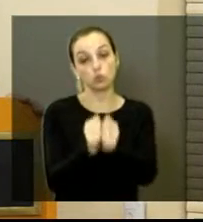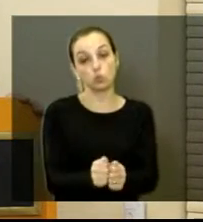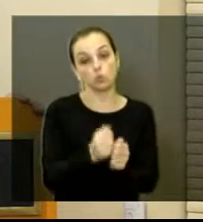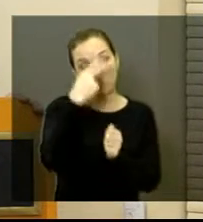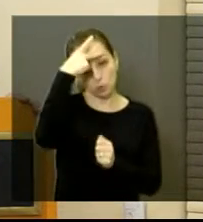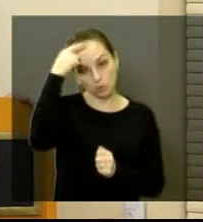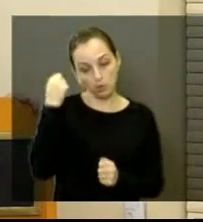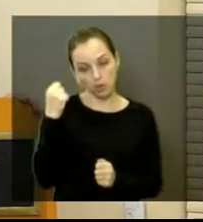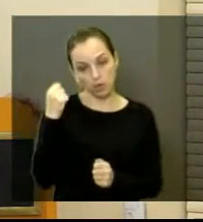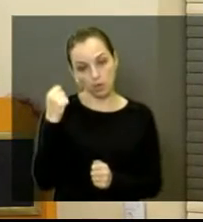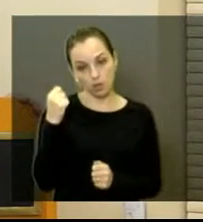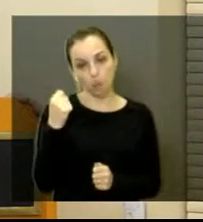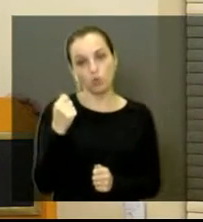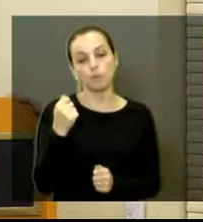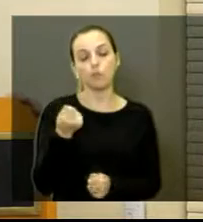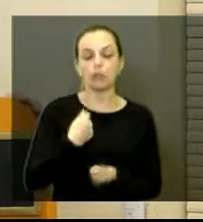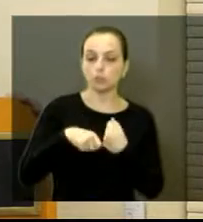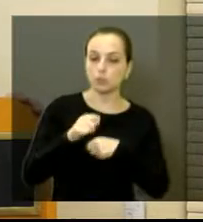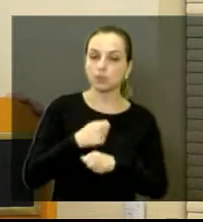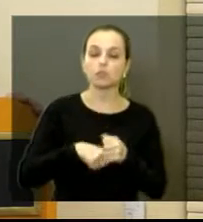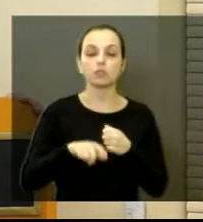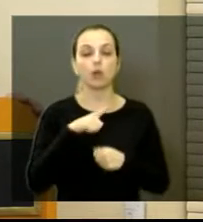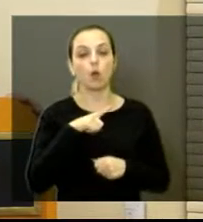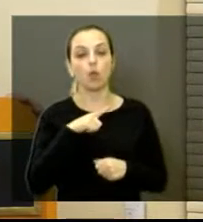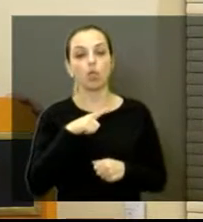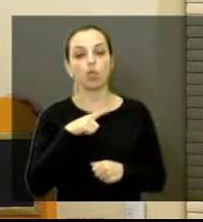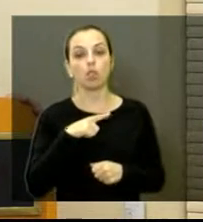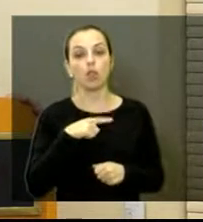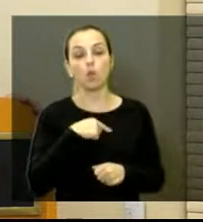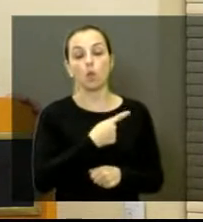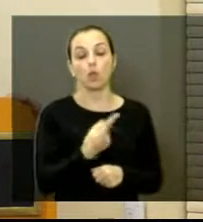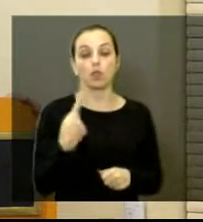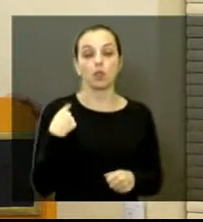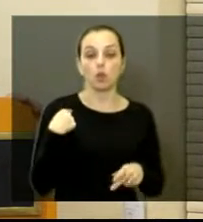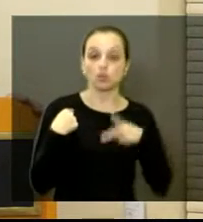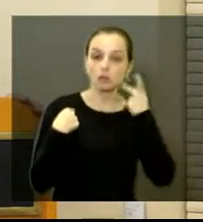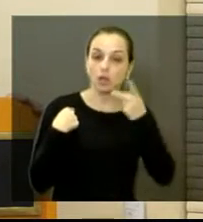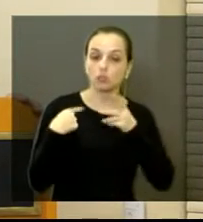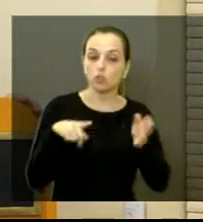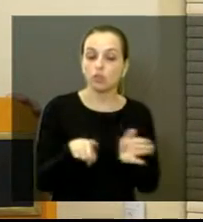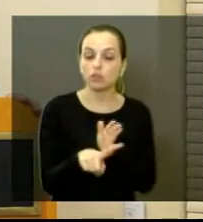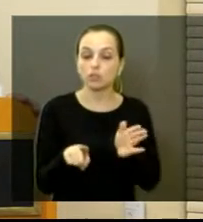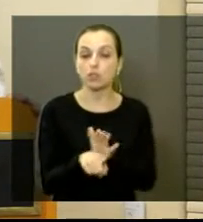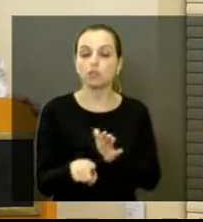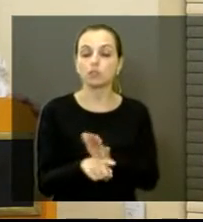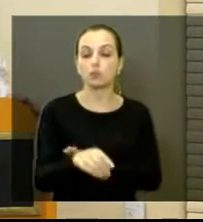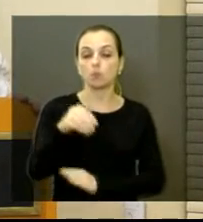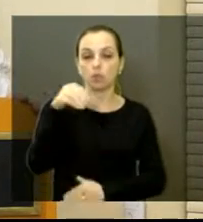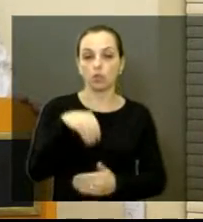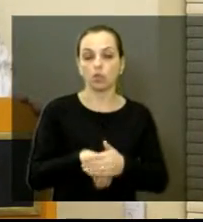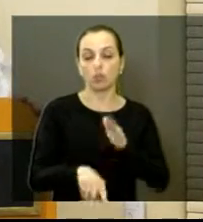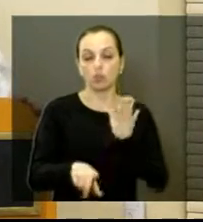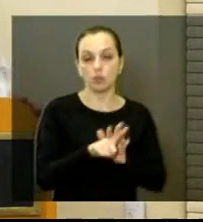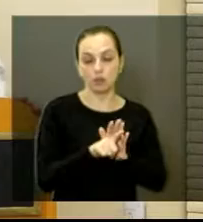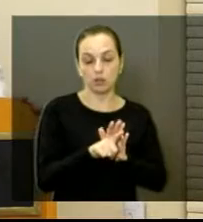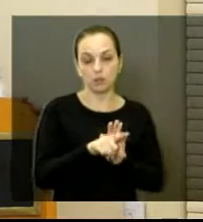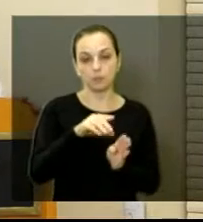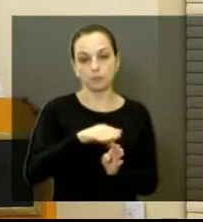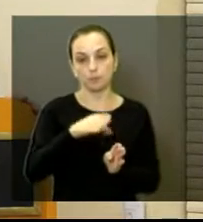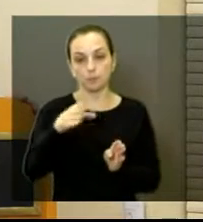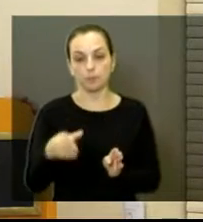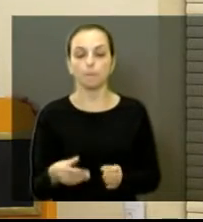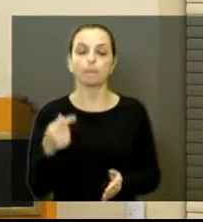a administração e nós votamos leis aqui e fiscalizamos. Então, a Câmara, com certeza,